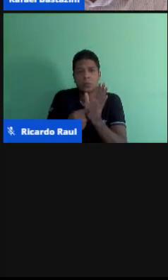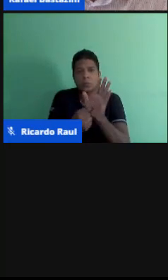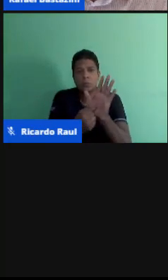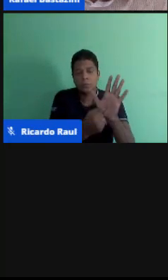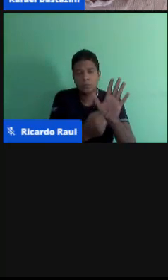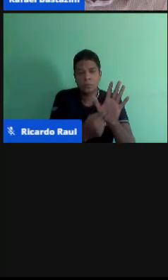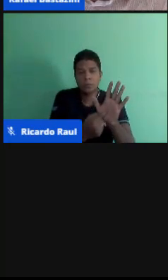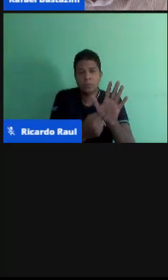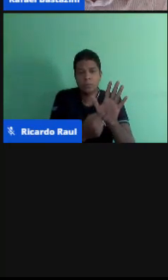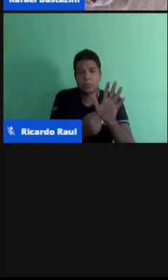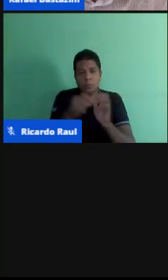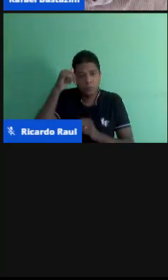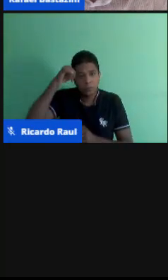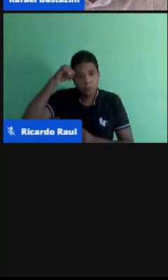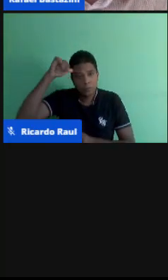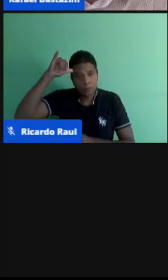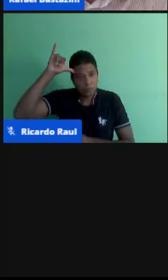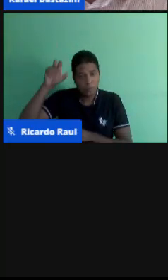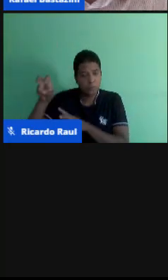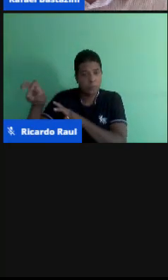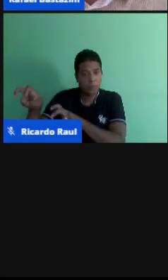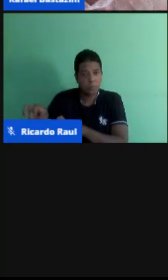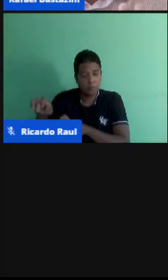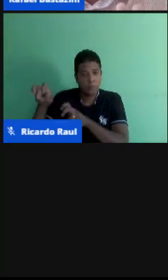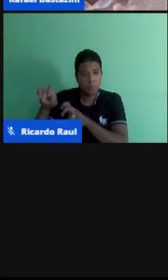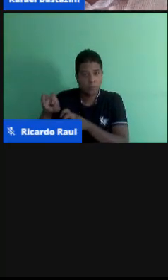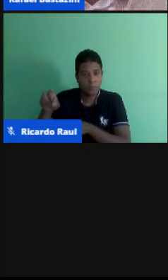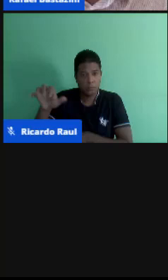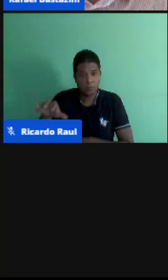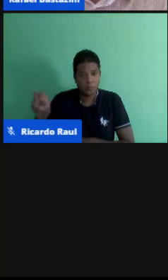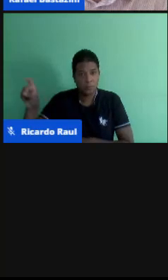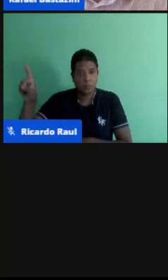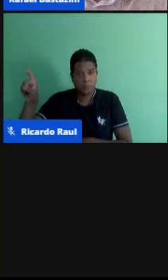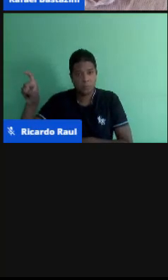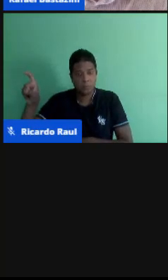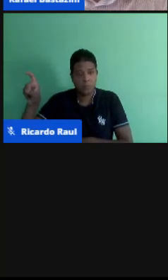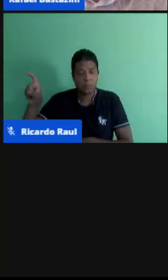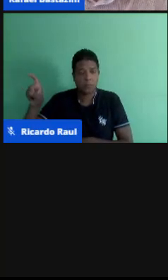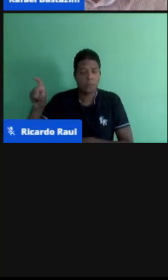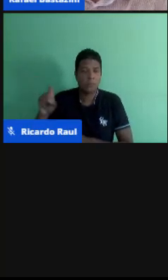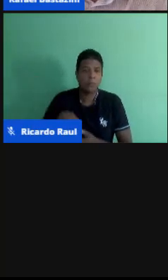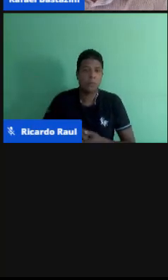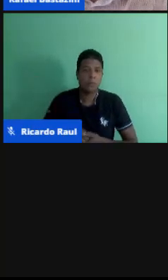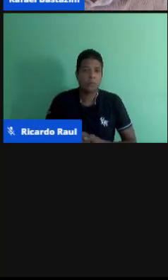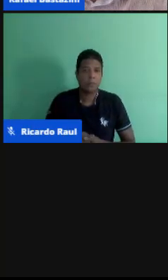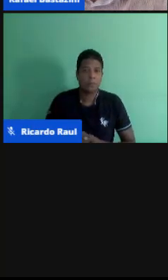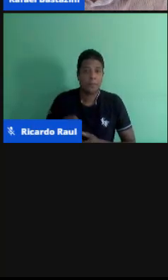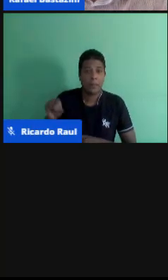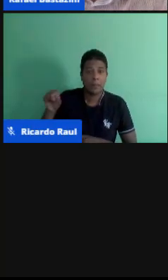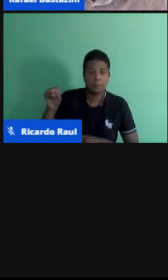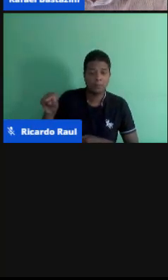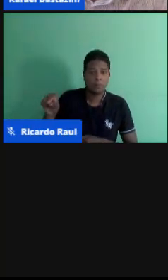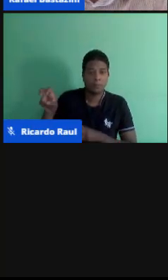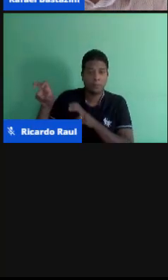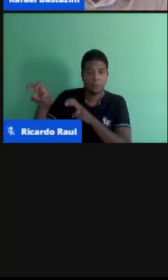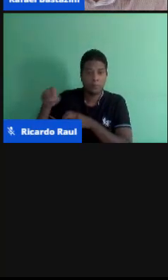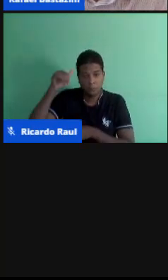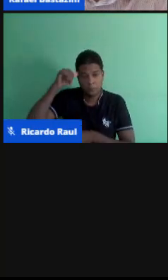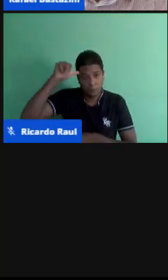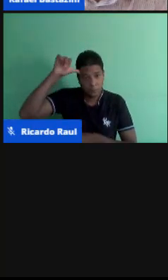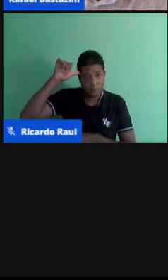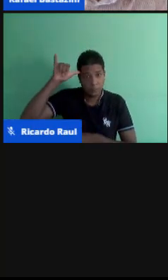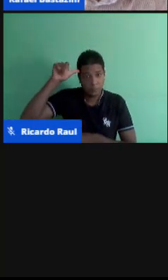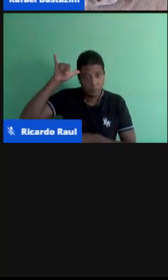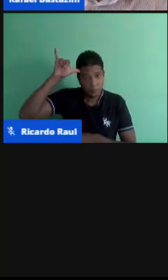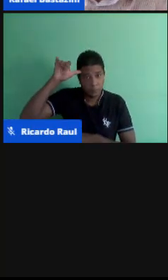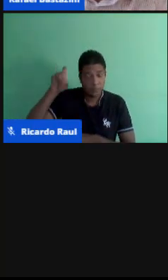intensidade da agricultura na região de Dourados. Beleza. Essa agricultura na região de Dourados, e